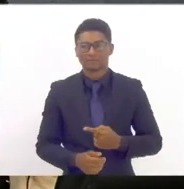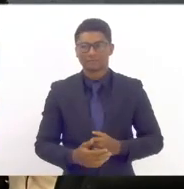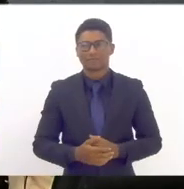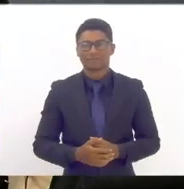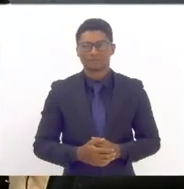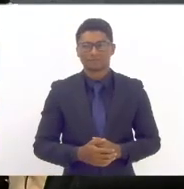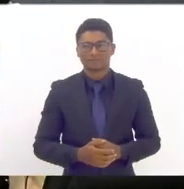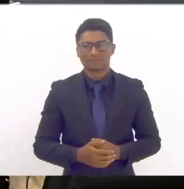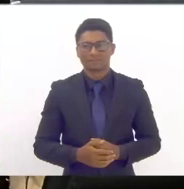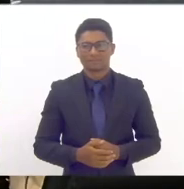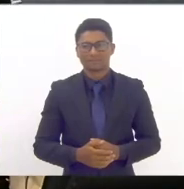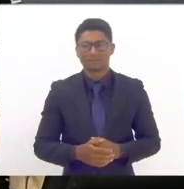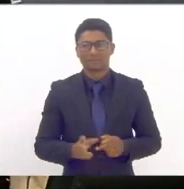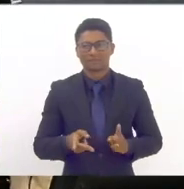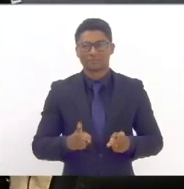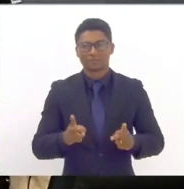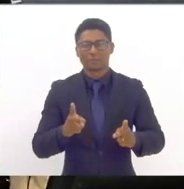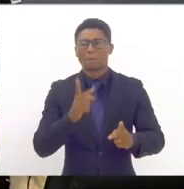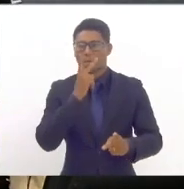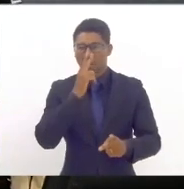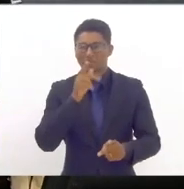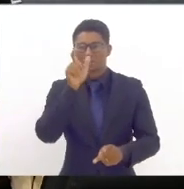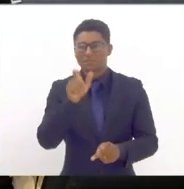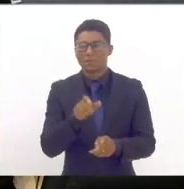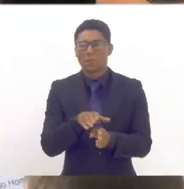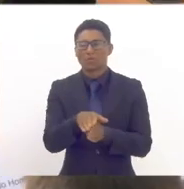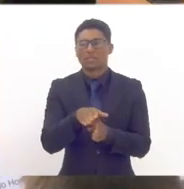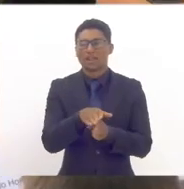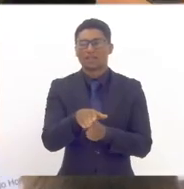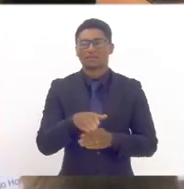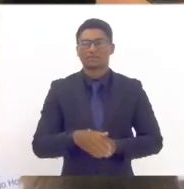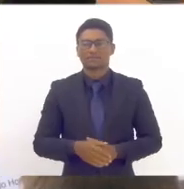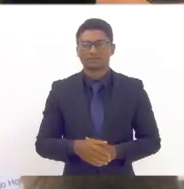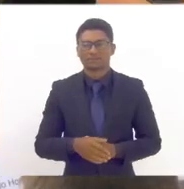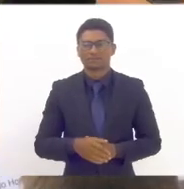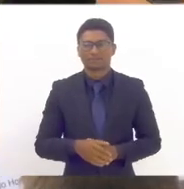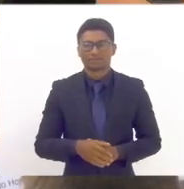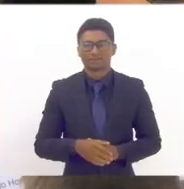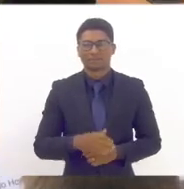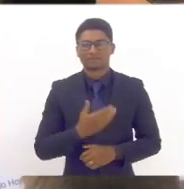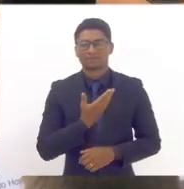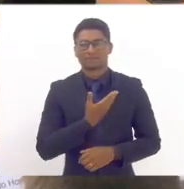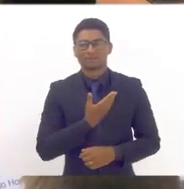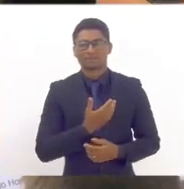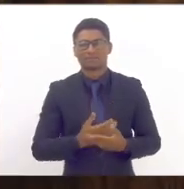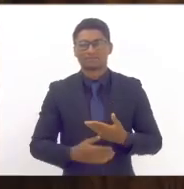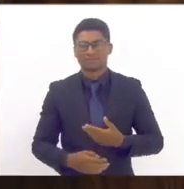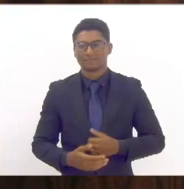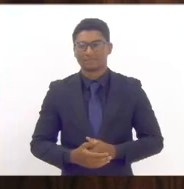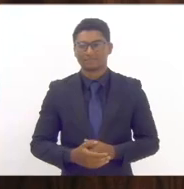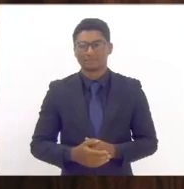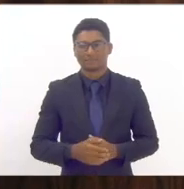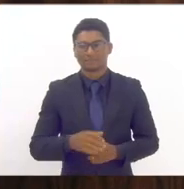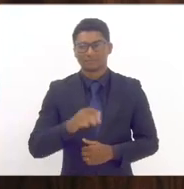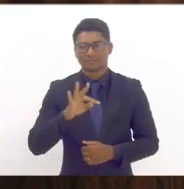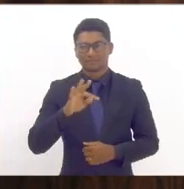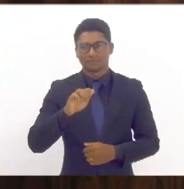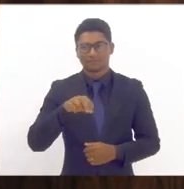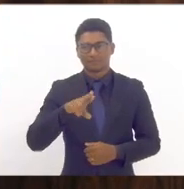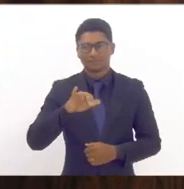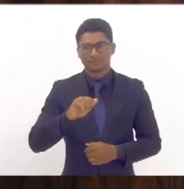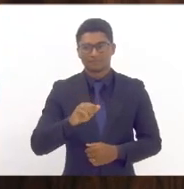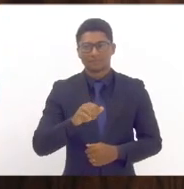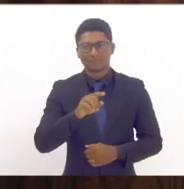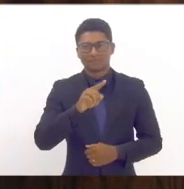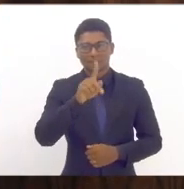a pose de conselheiro. Não tem jeito. Cumprimentar aqui amigo Márcio Pacheco. Tânia Bastos, minha